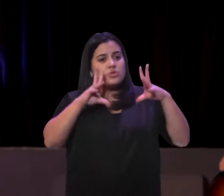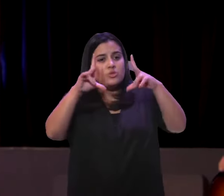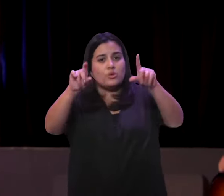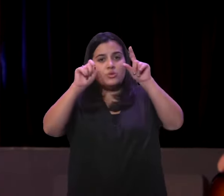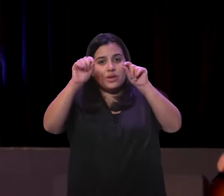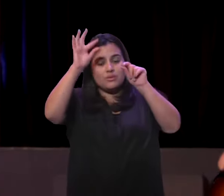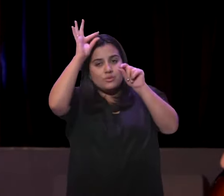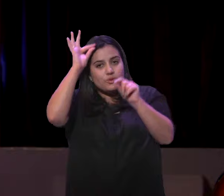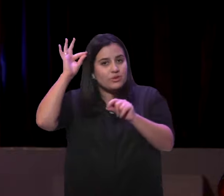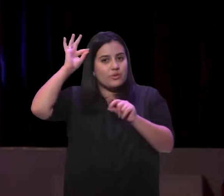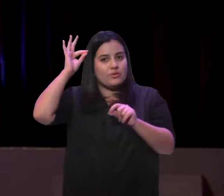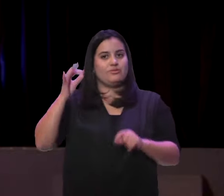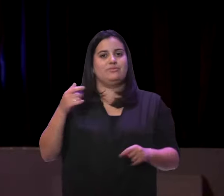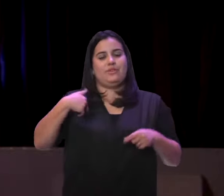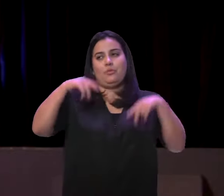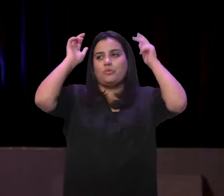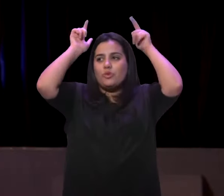careca?